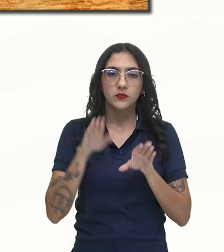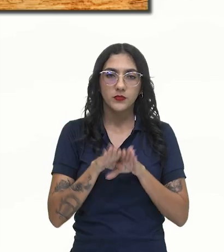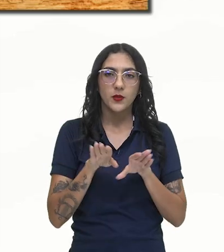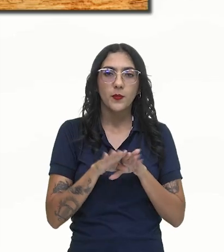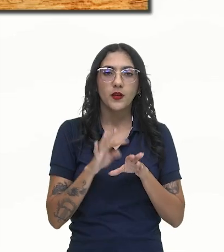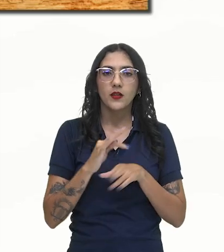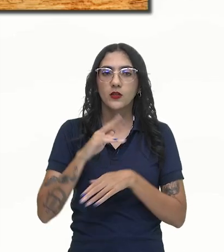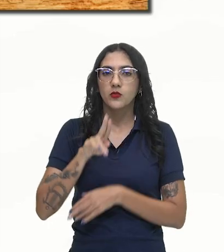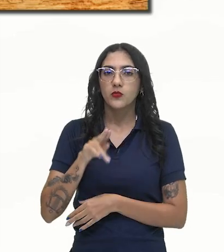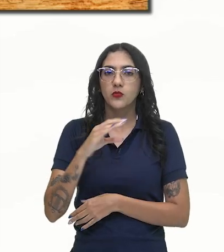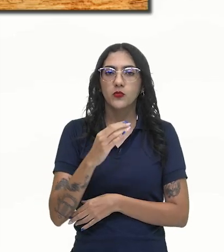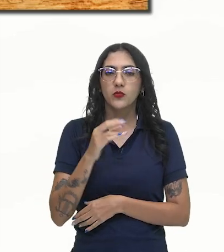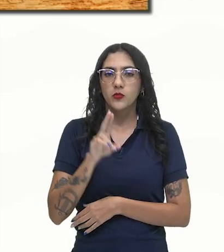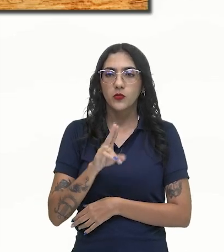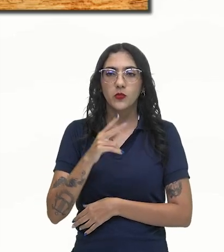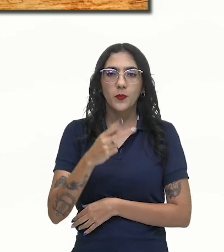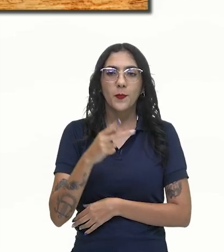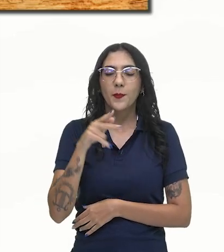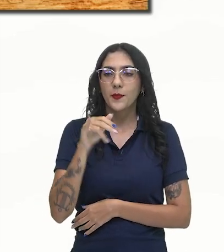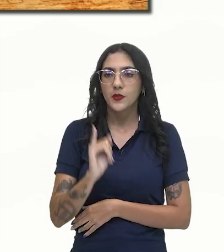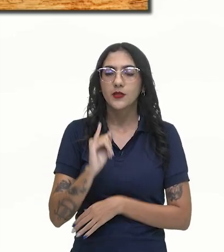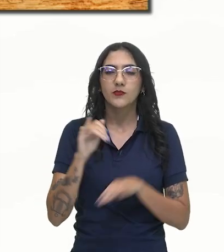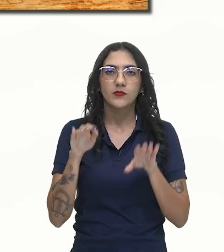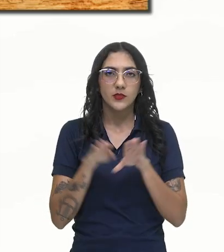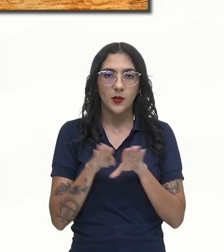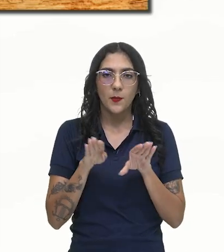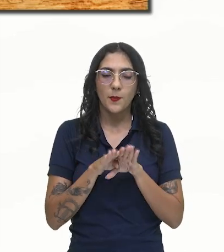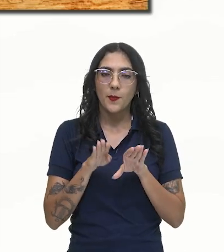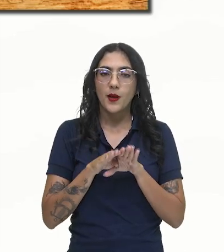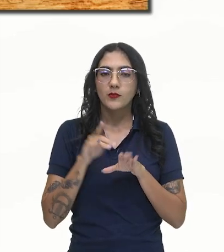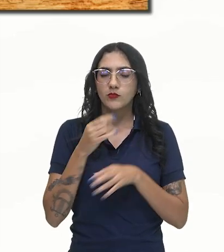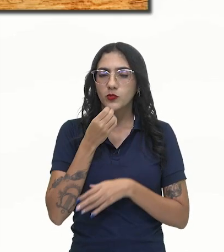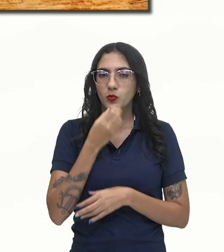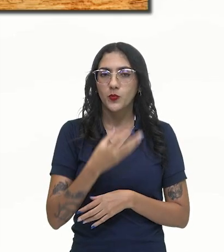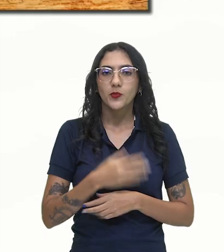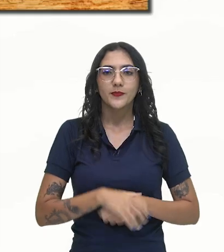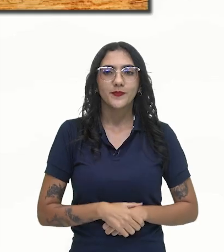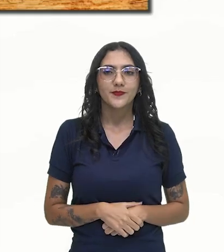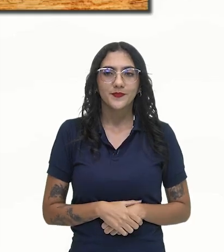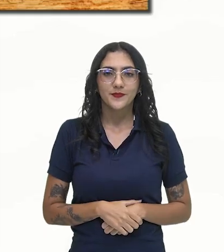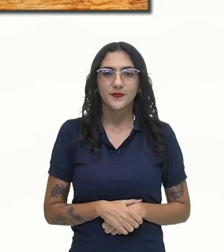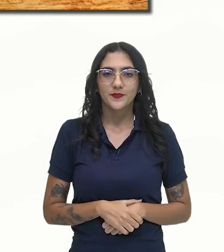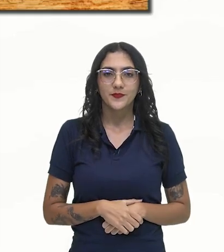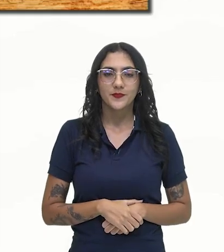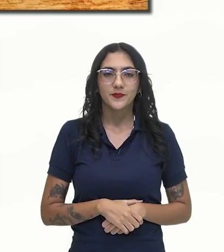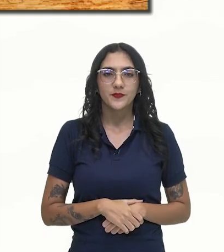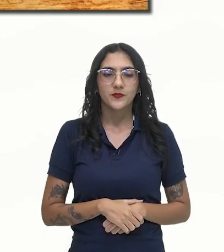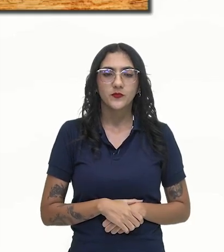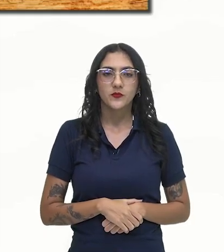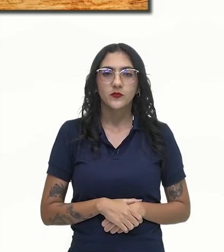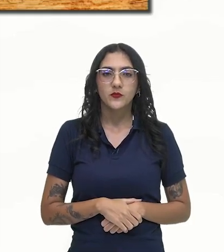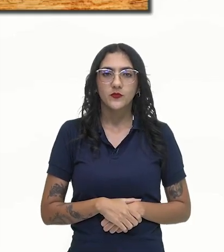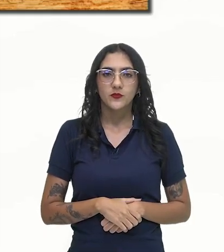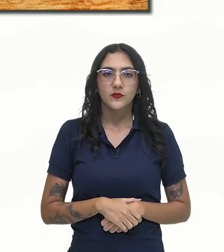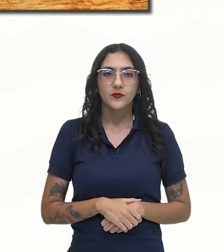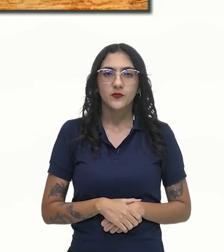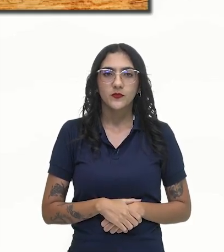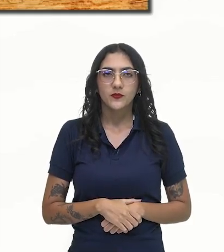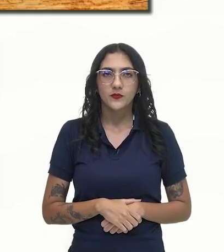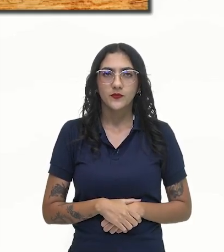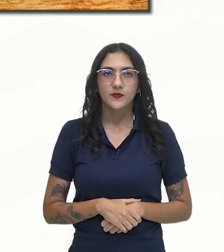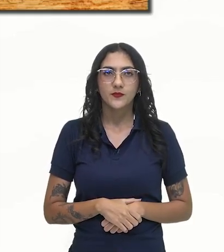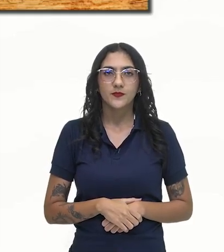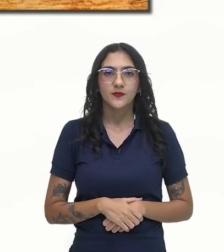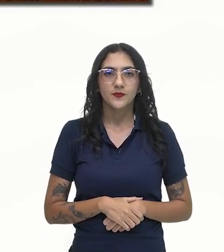ingrediente aí muito bom para que nós possamos comer aí uma caldeirada. Ou, em inglês, tambaqui